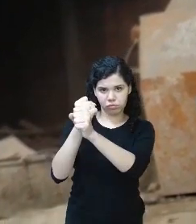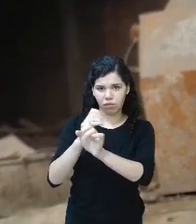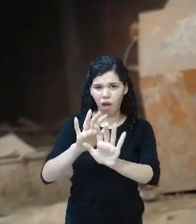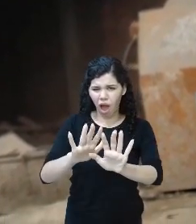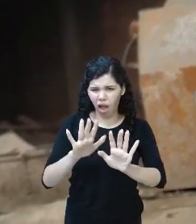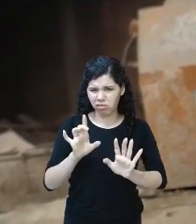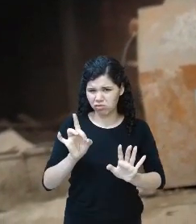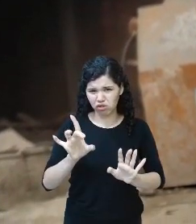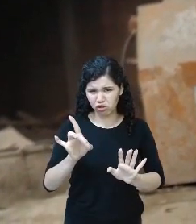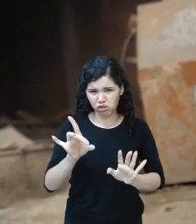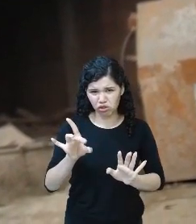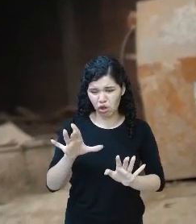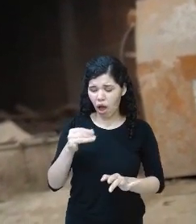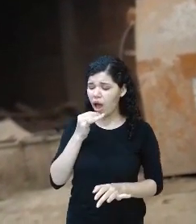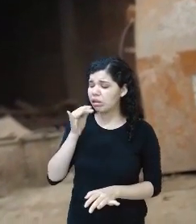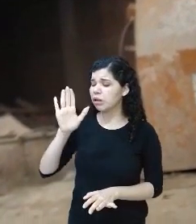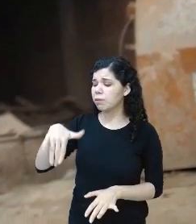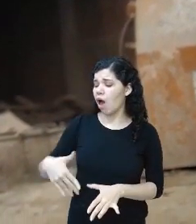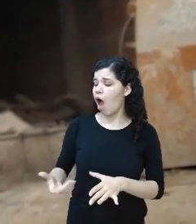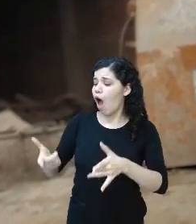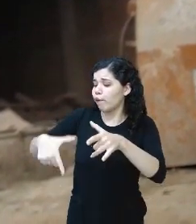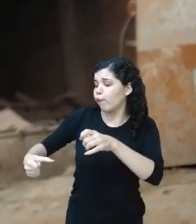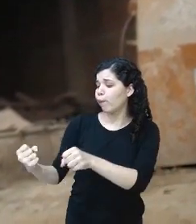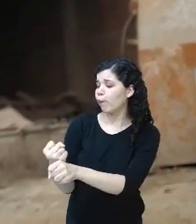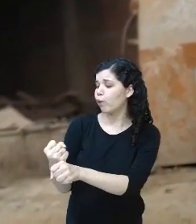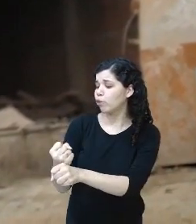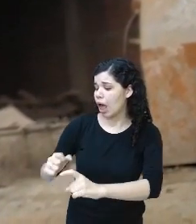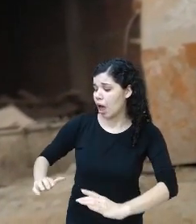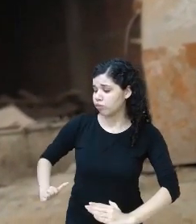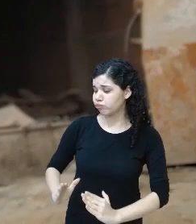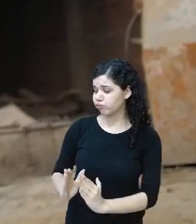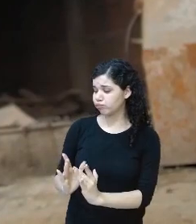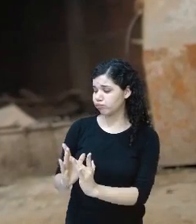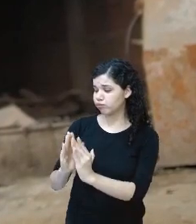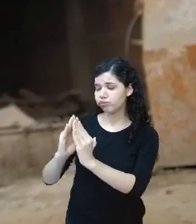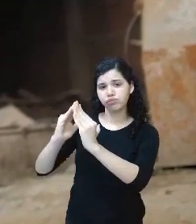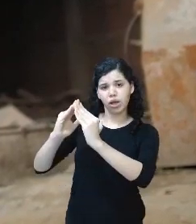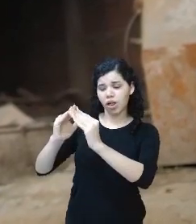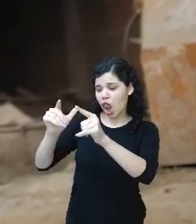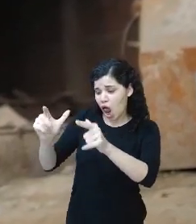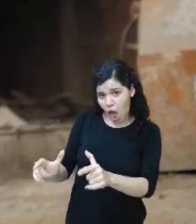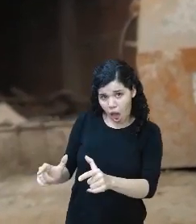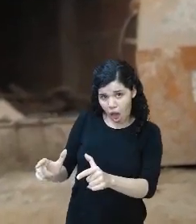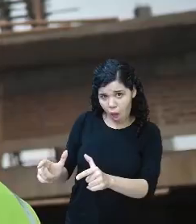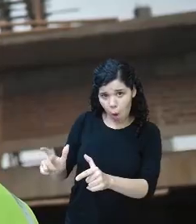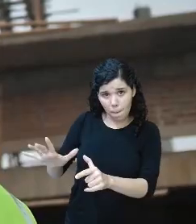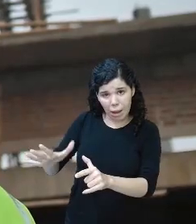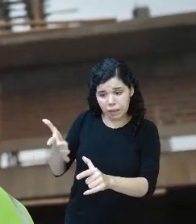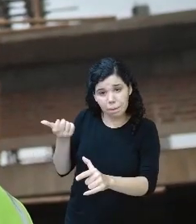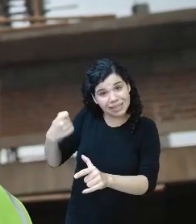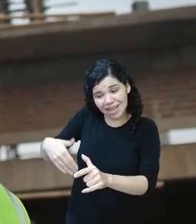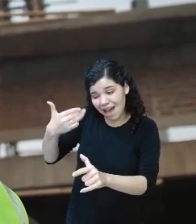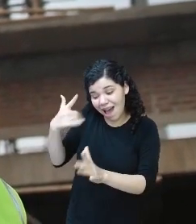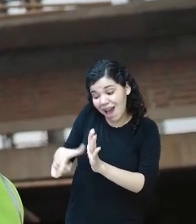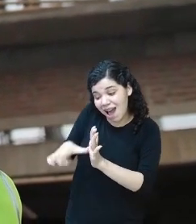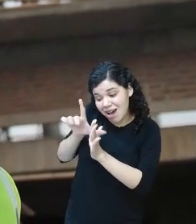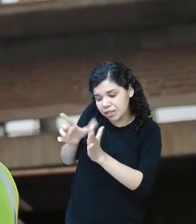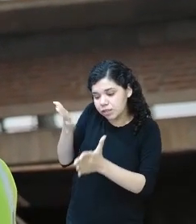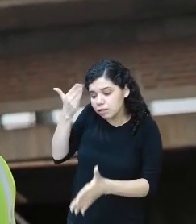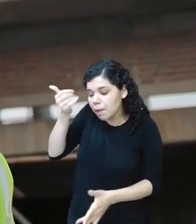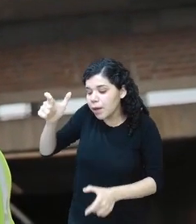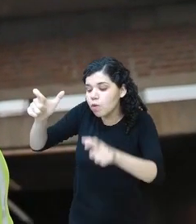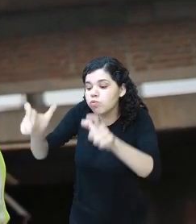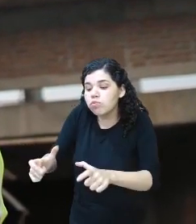pode simplesmente decidir que vai construir uma casa num determinado local sem saber que solo é